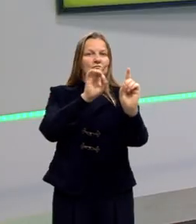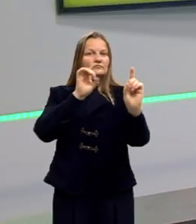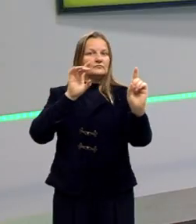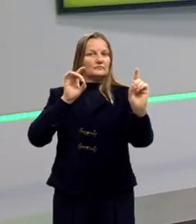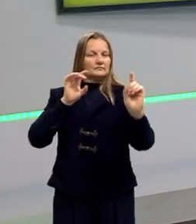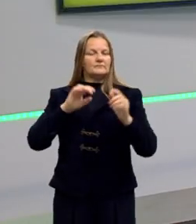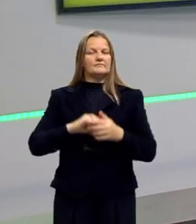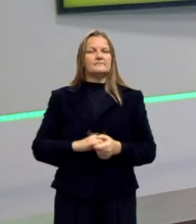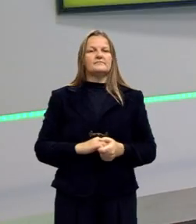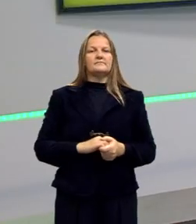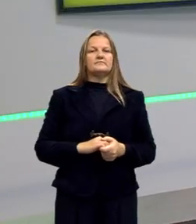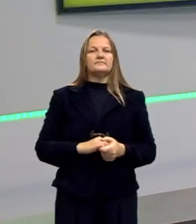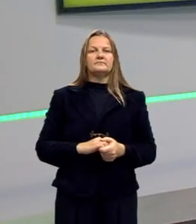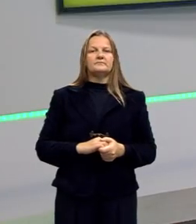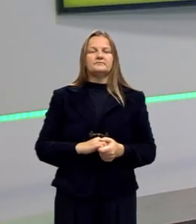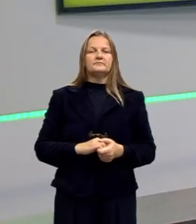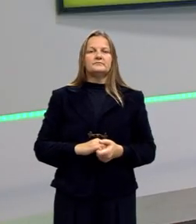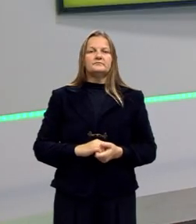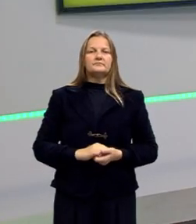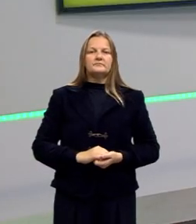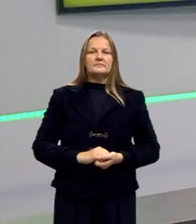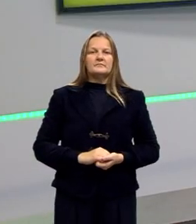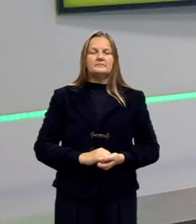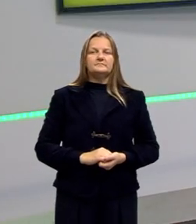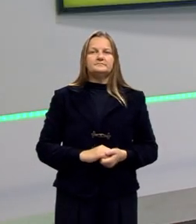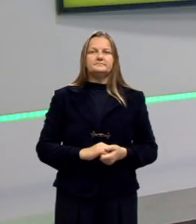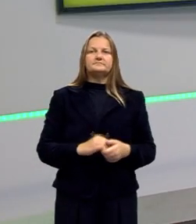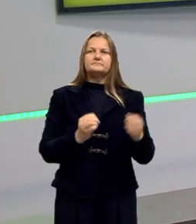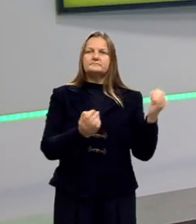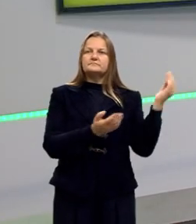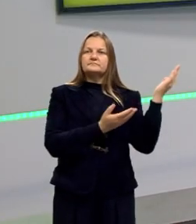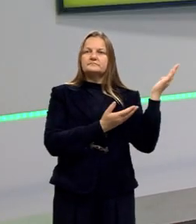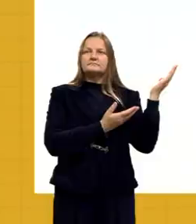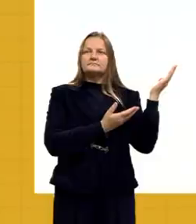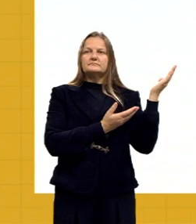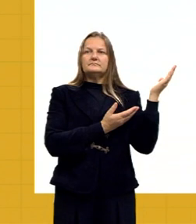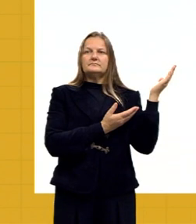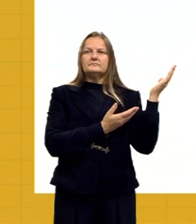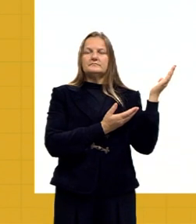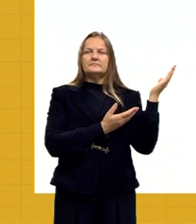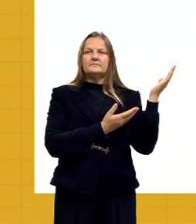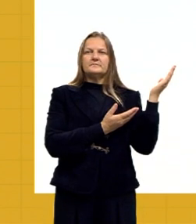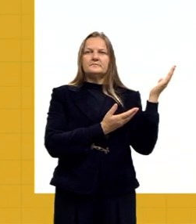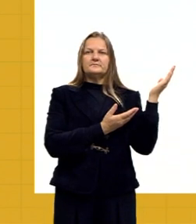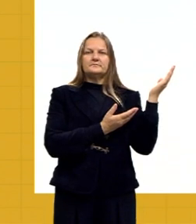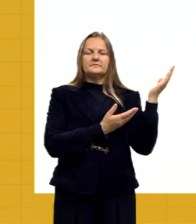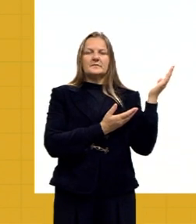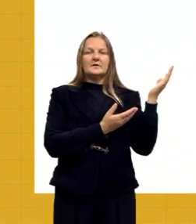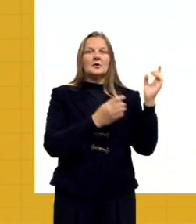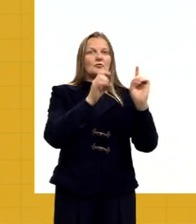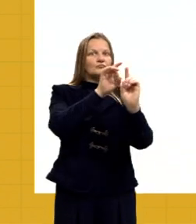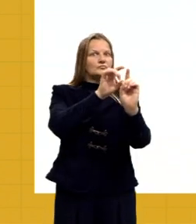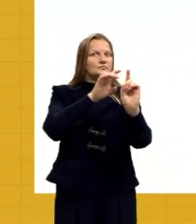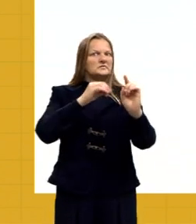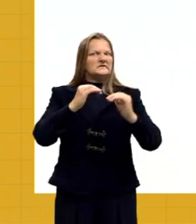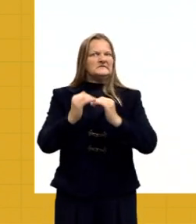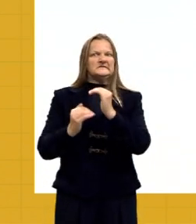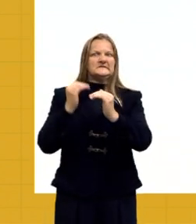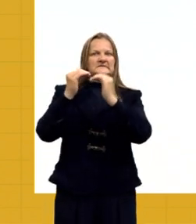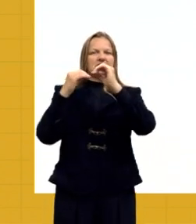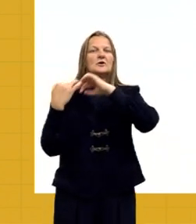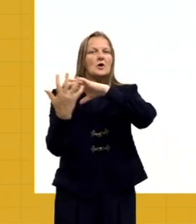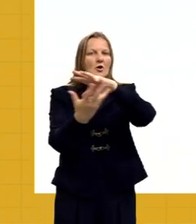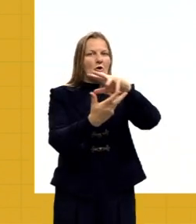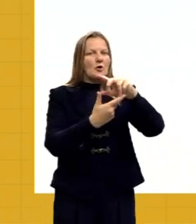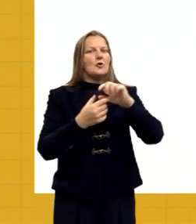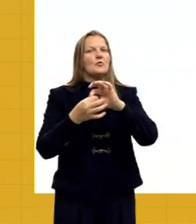questão de xenofobia em Portugal tá meninos e meninas nota isso xenofobia crescente a